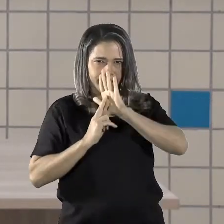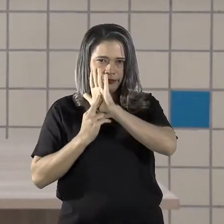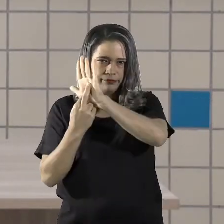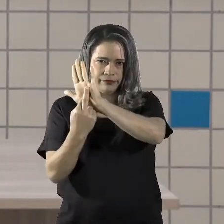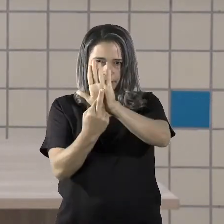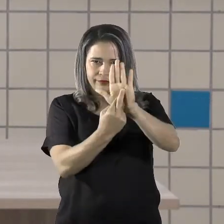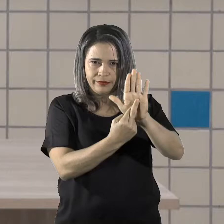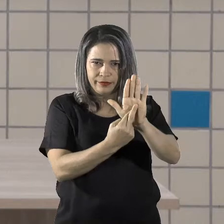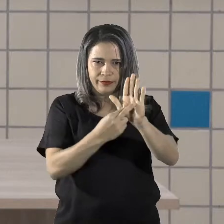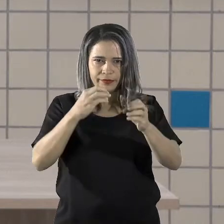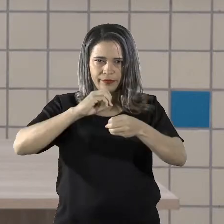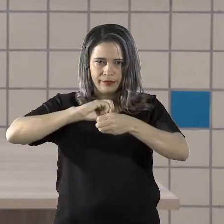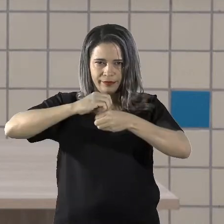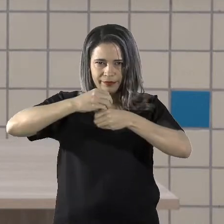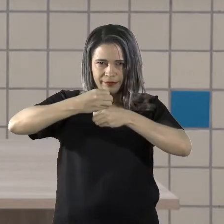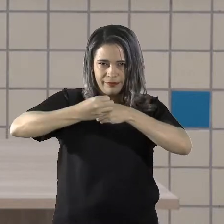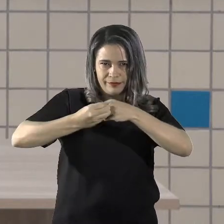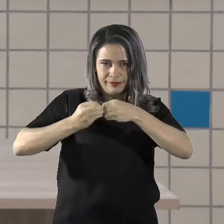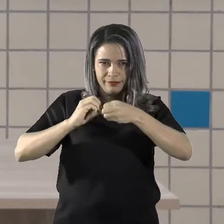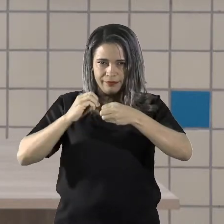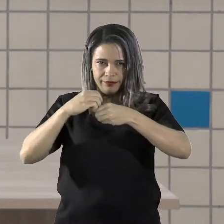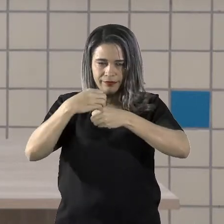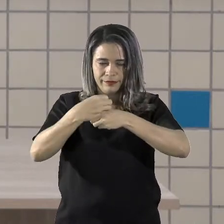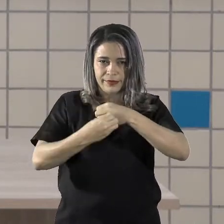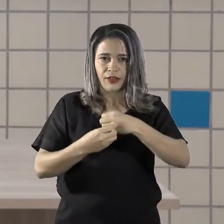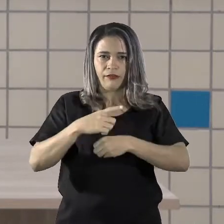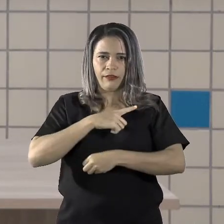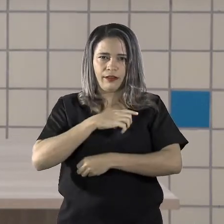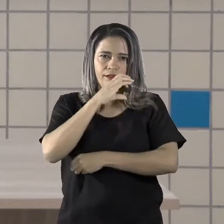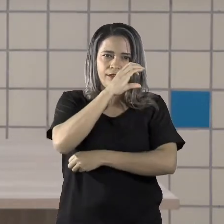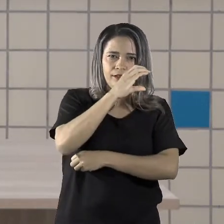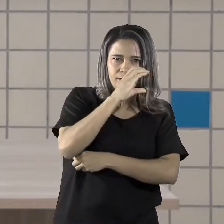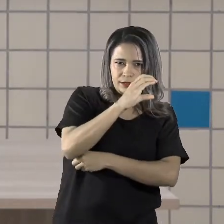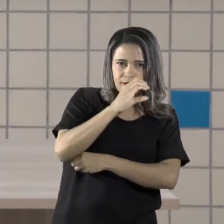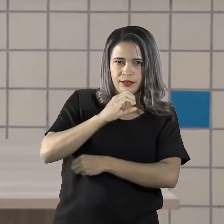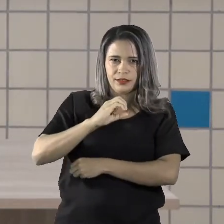temos molecular, quando eu falo para vocês que eu tenho CO2,